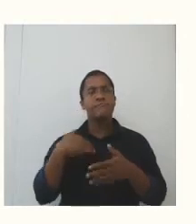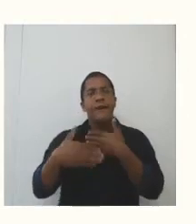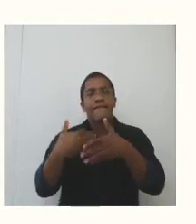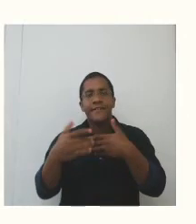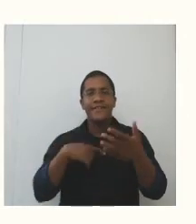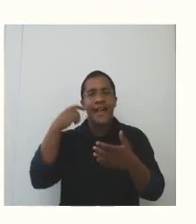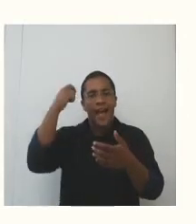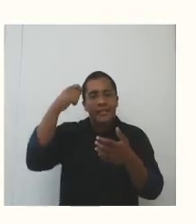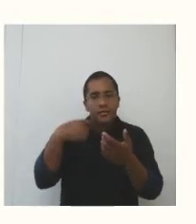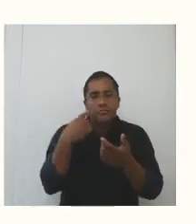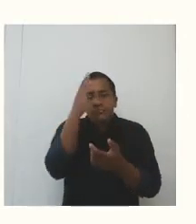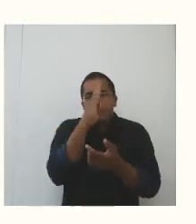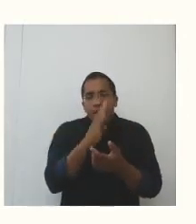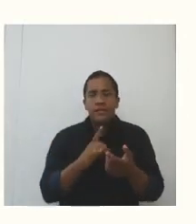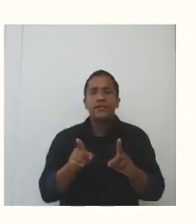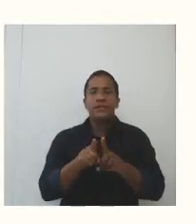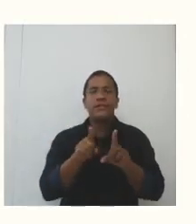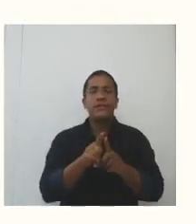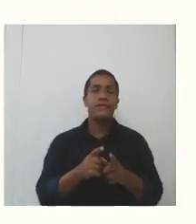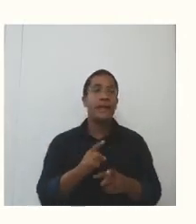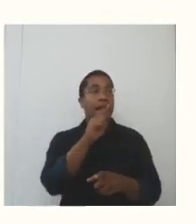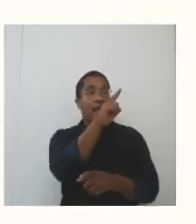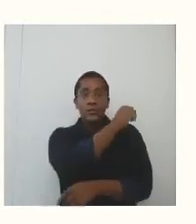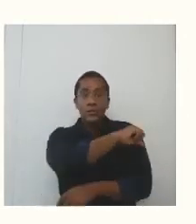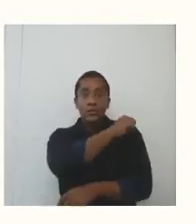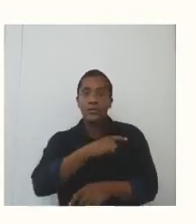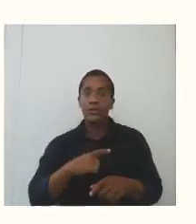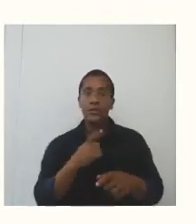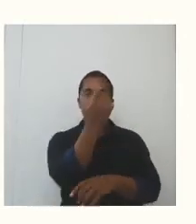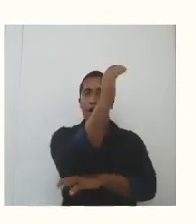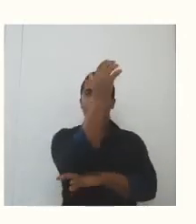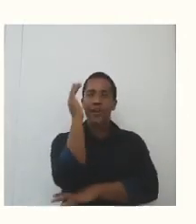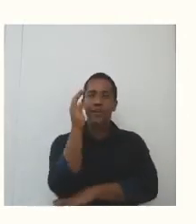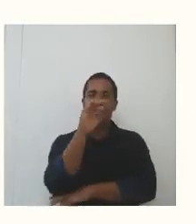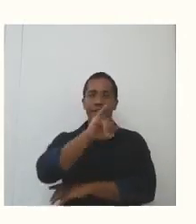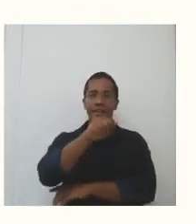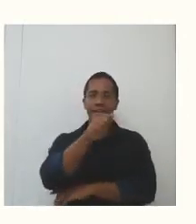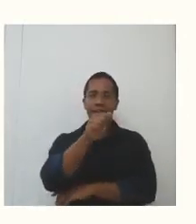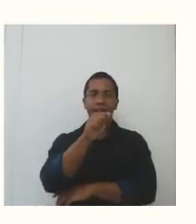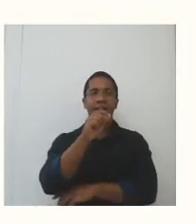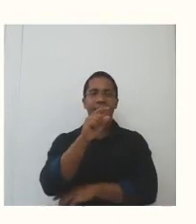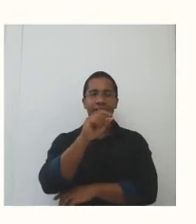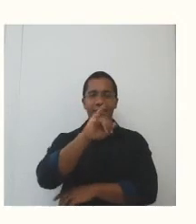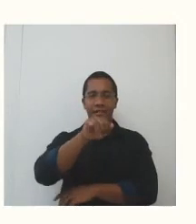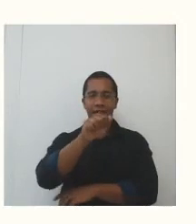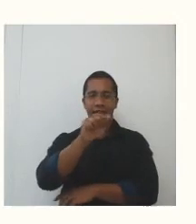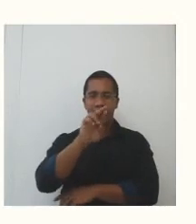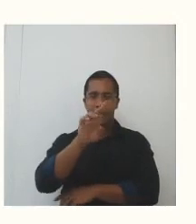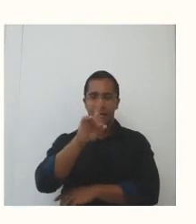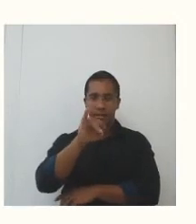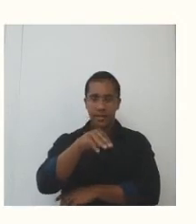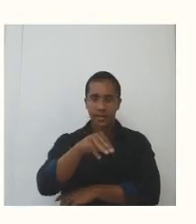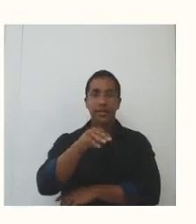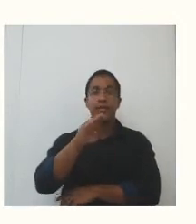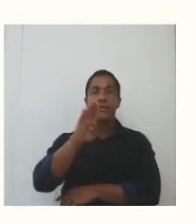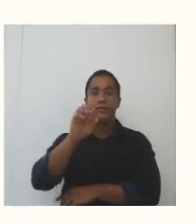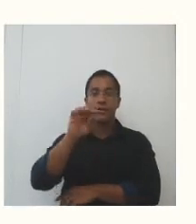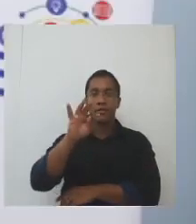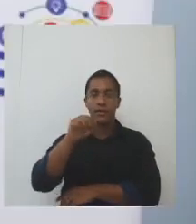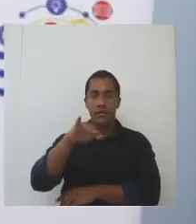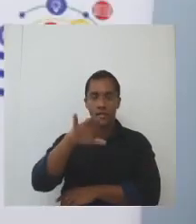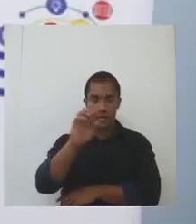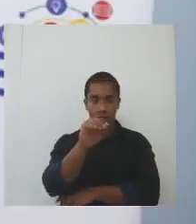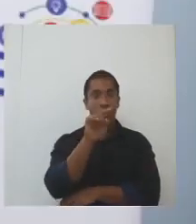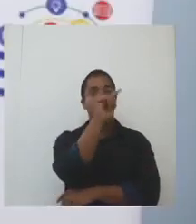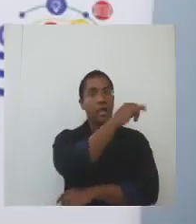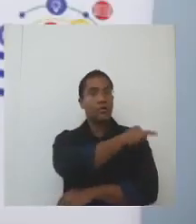Jardim Botânico, olha, se você um dia for no Rio de Janeiro, visite o Jardim Botânico, é lindo, pessoal, lindo. Aí, ó,